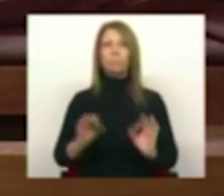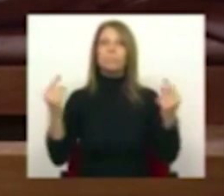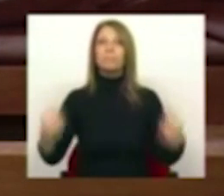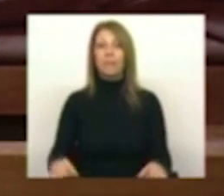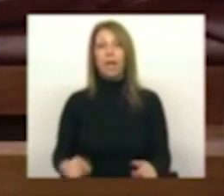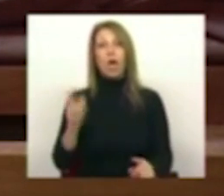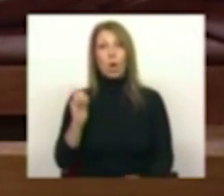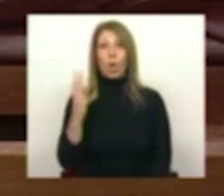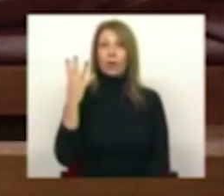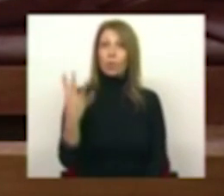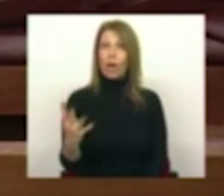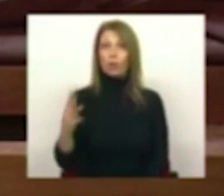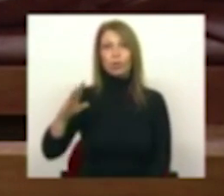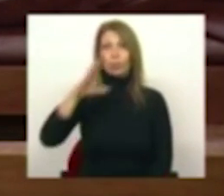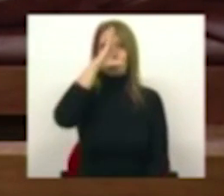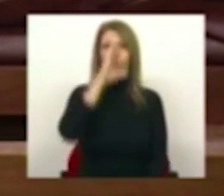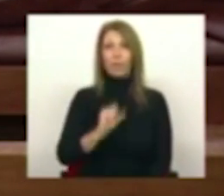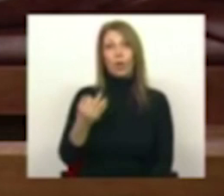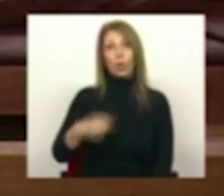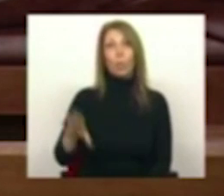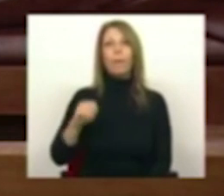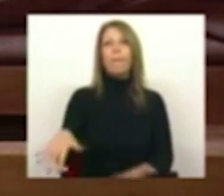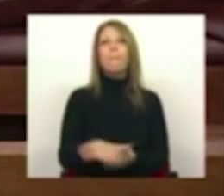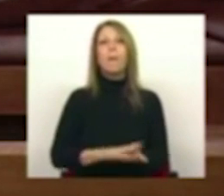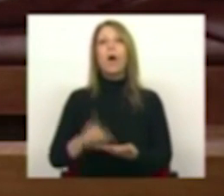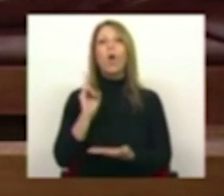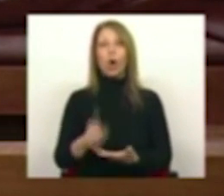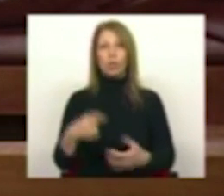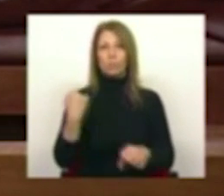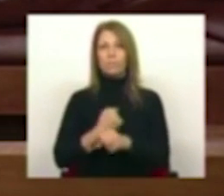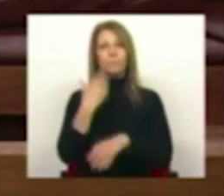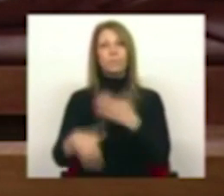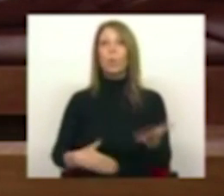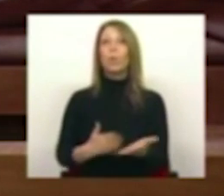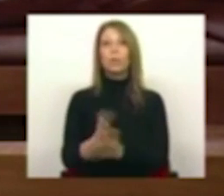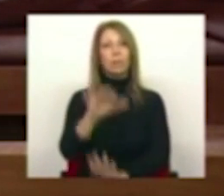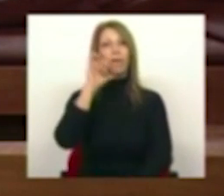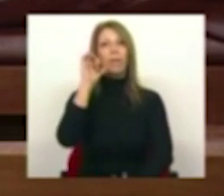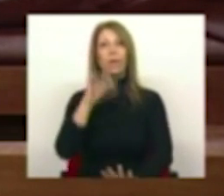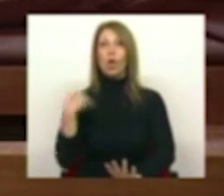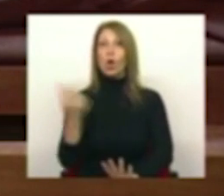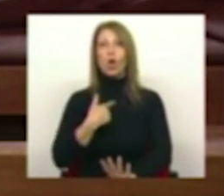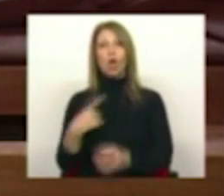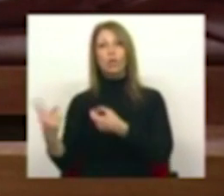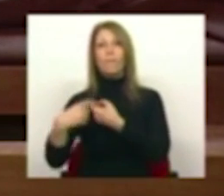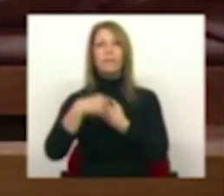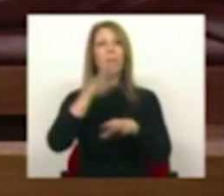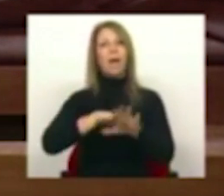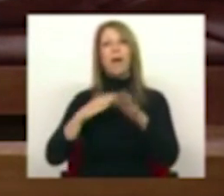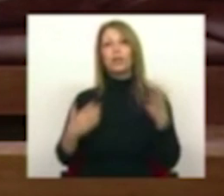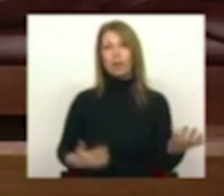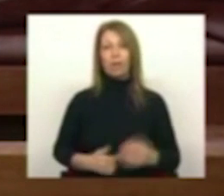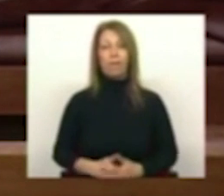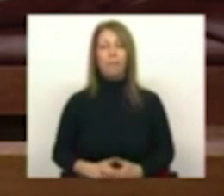PS construídos num trabalho contínuo, sempre com os nossos parceiros à esquerda.